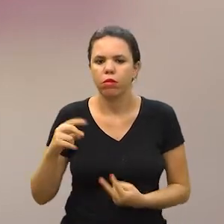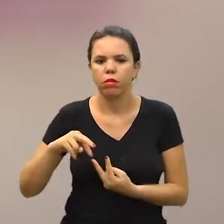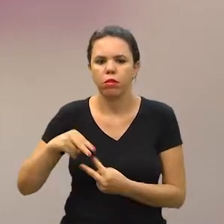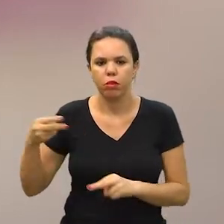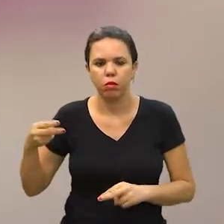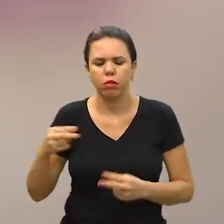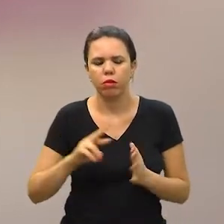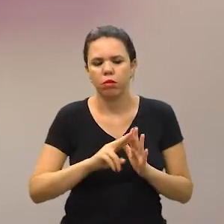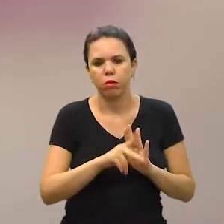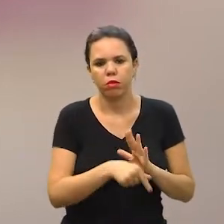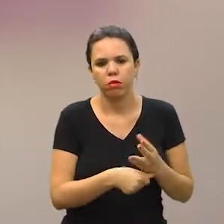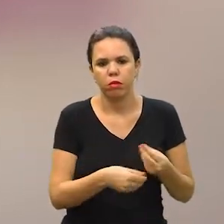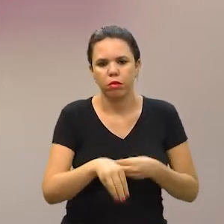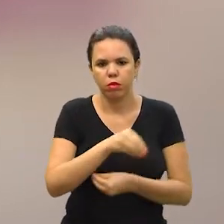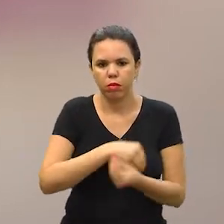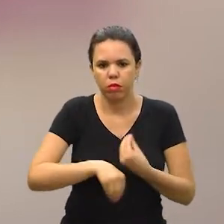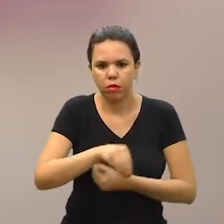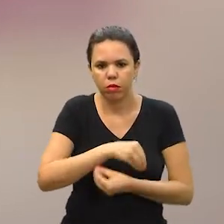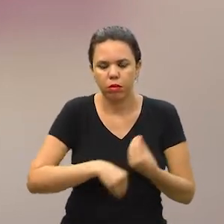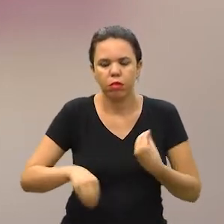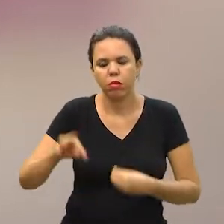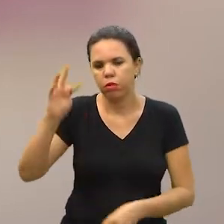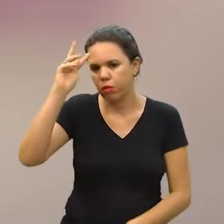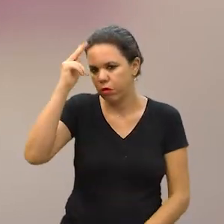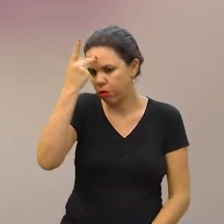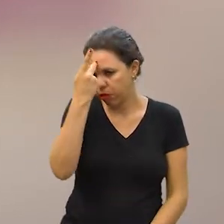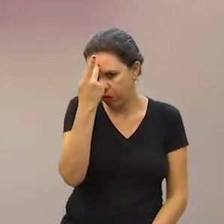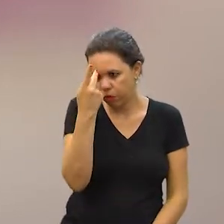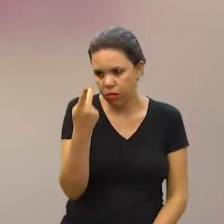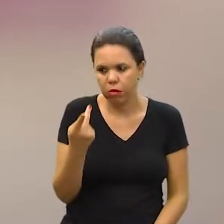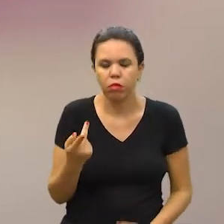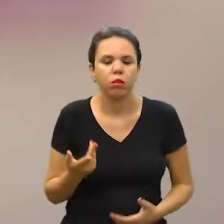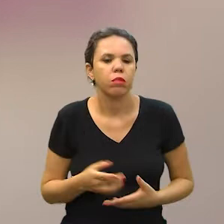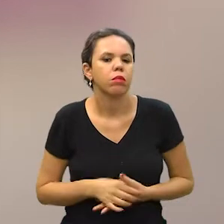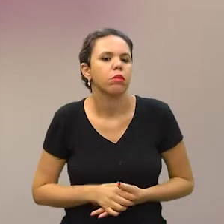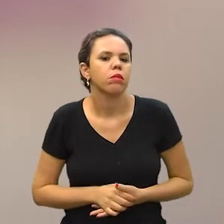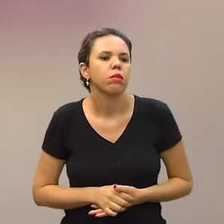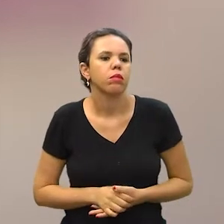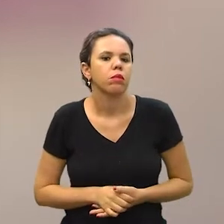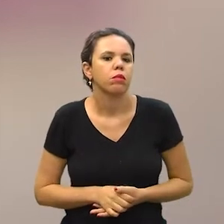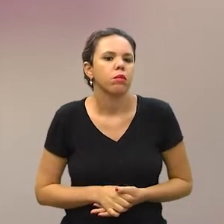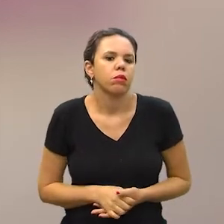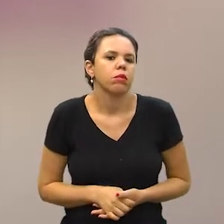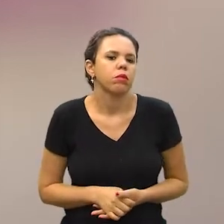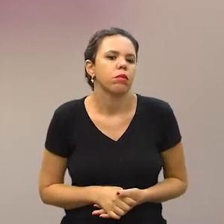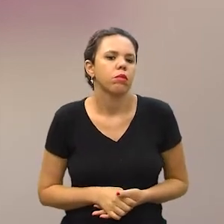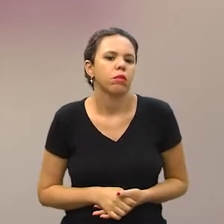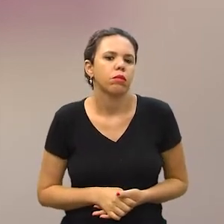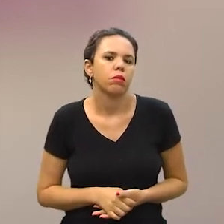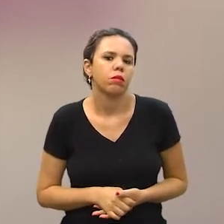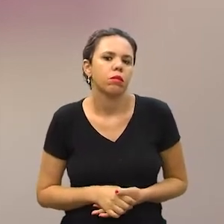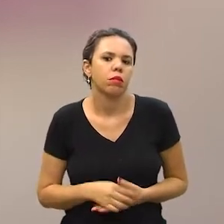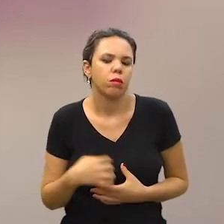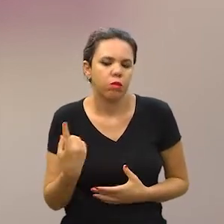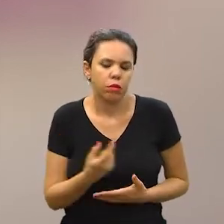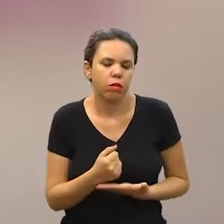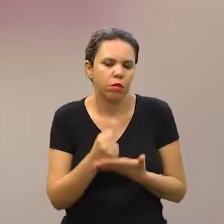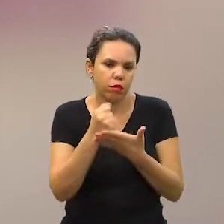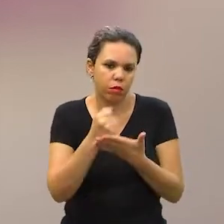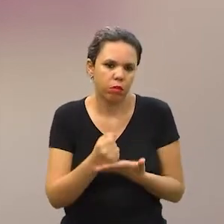são vários genes que estão envolvidos no TDAH. E aí, se uma coisa que corrobora com o